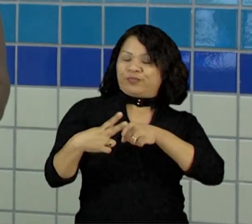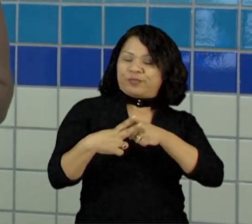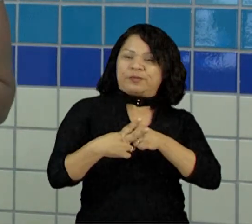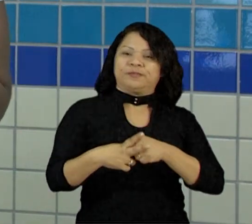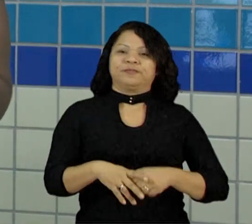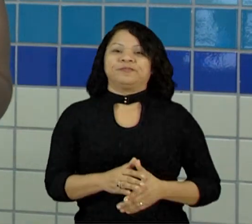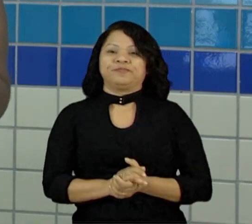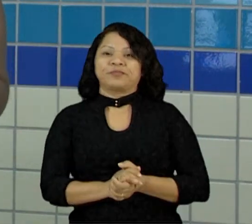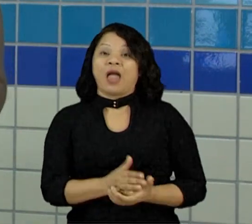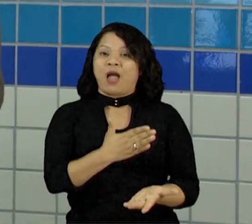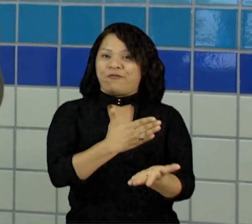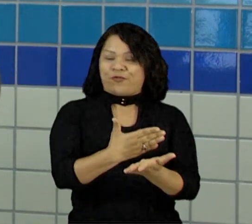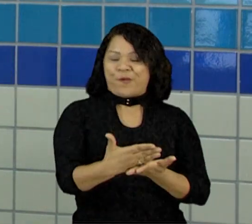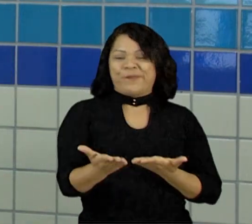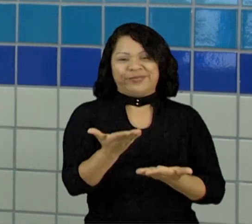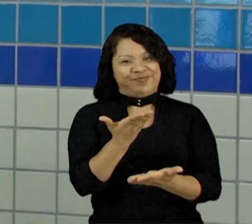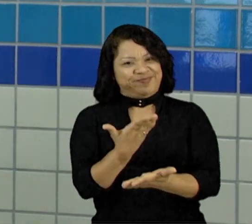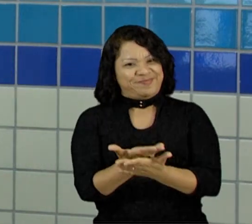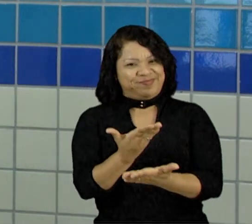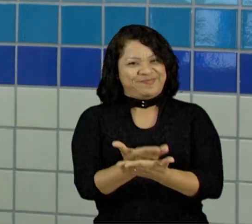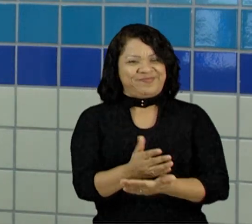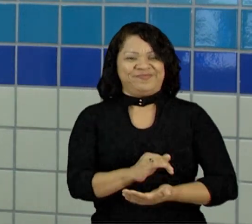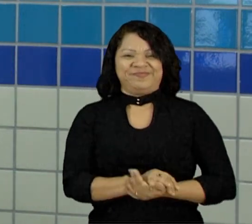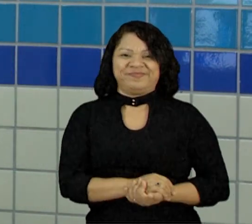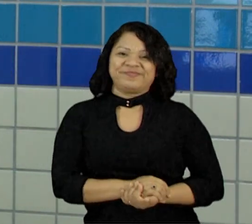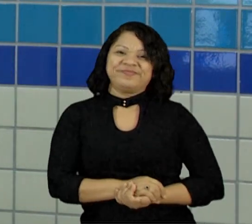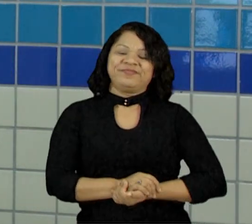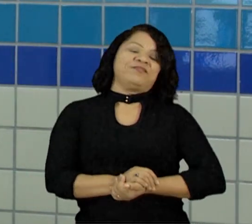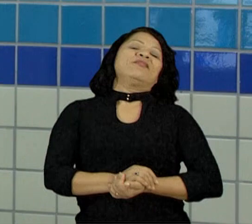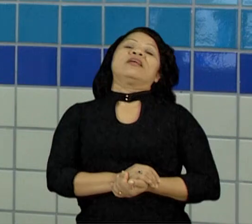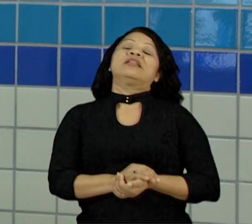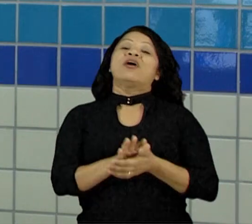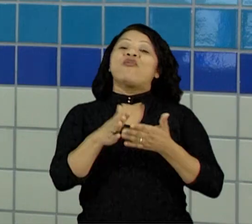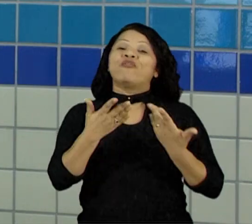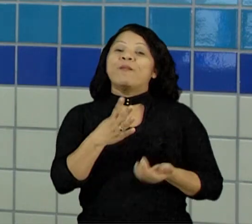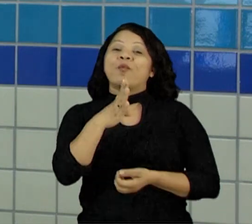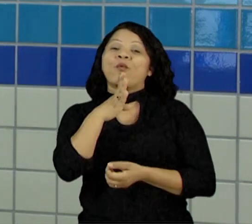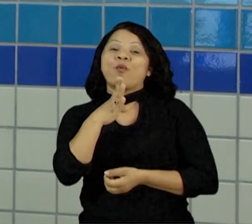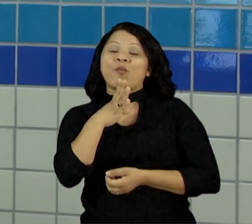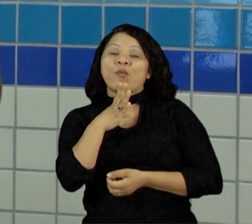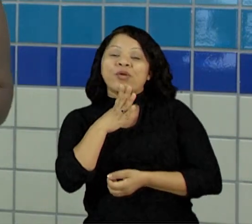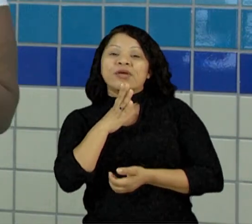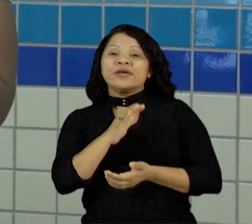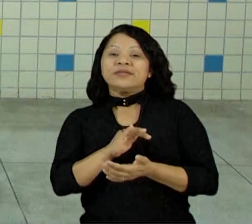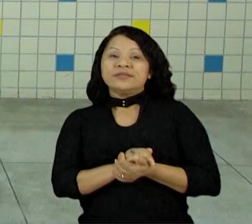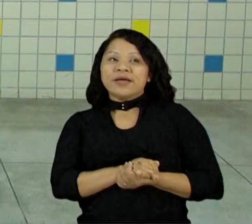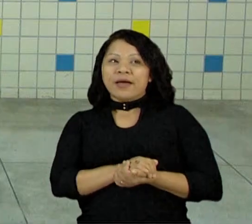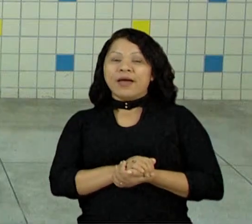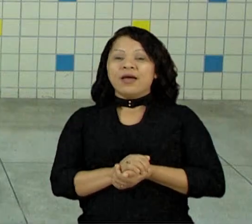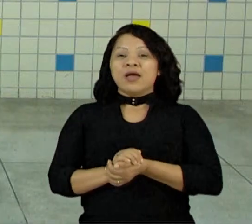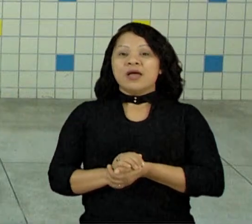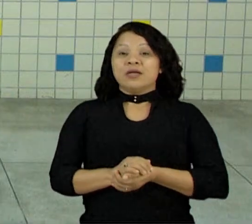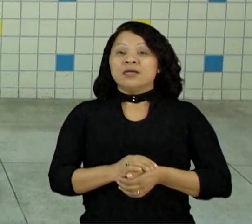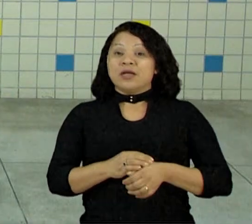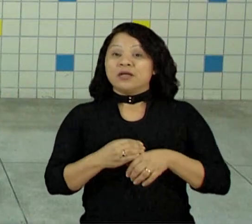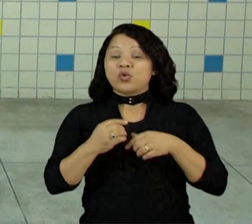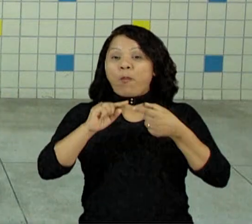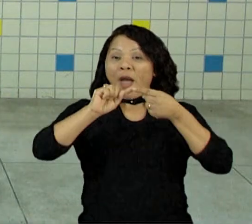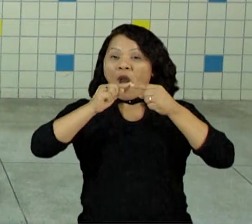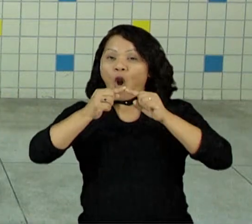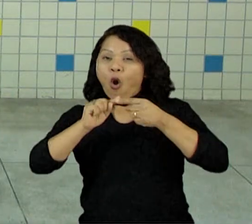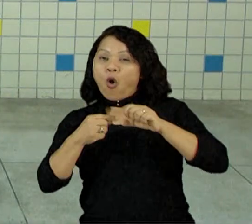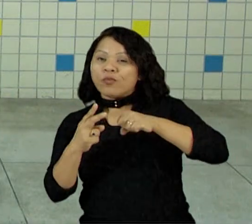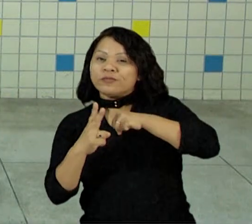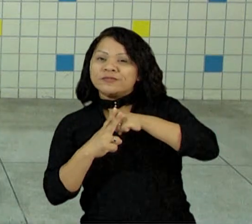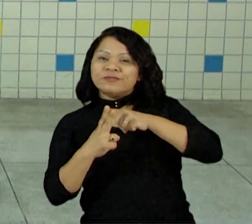vamos começar a nossa aula conhecendo um pouco sobre a concordância verbal. Vamos primeiro pensar, o